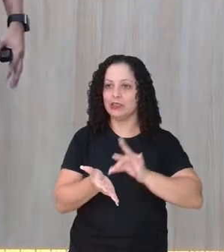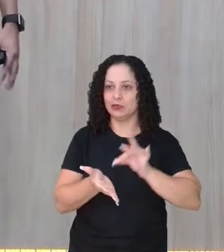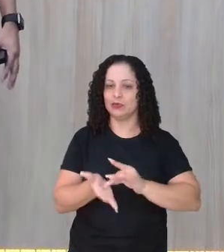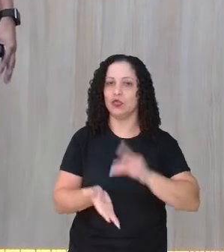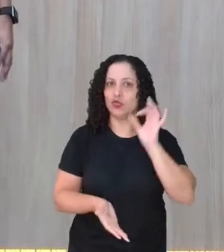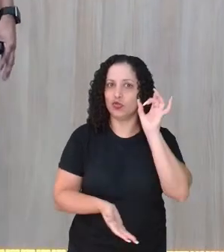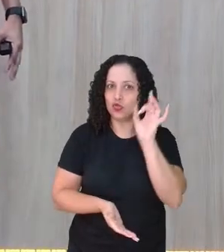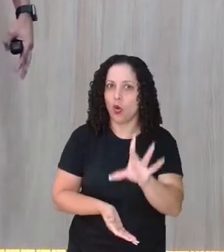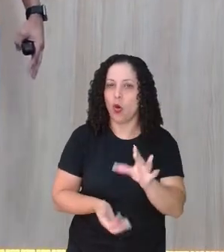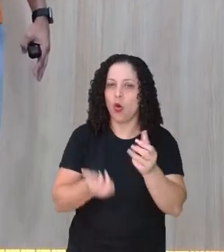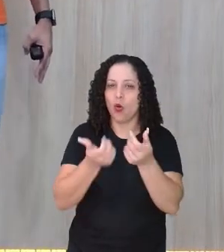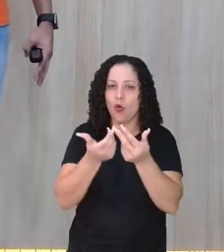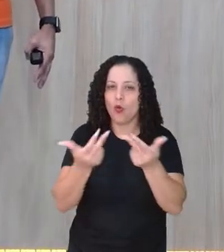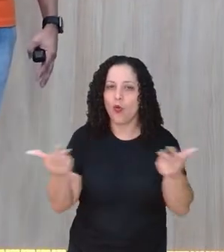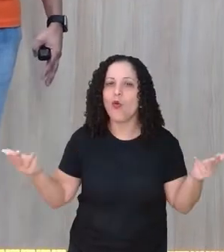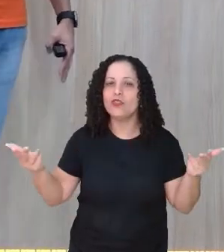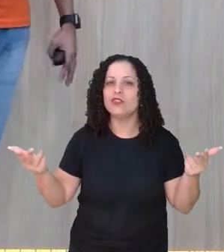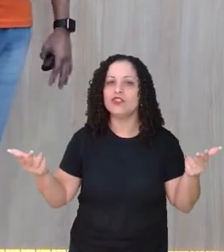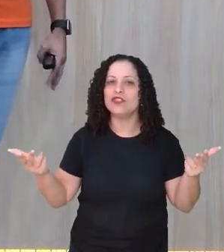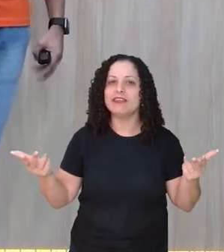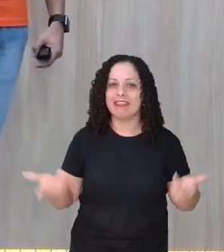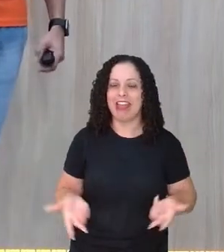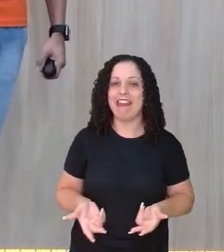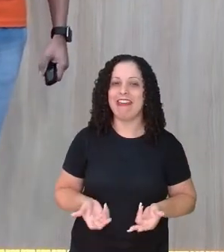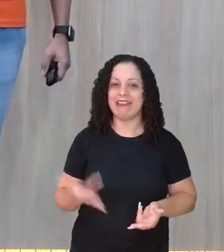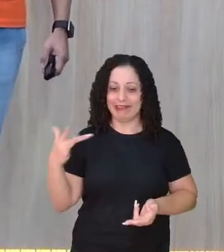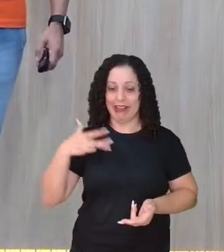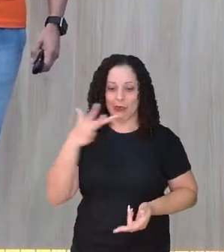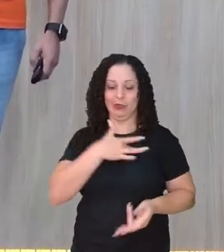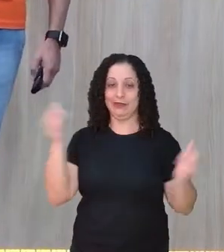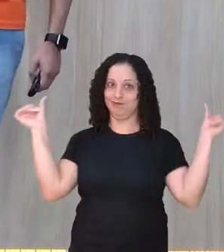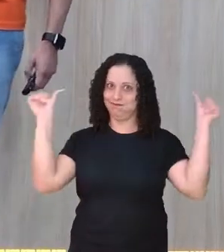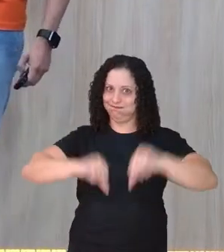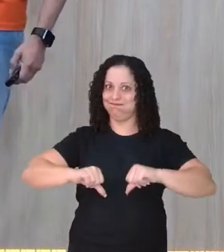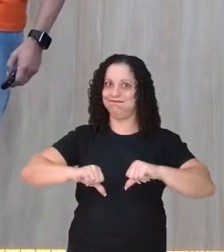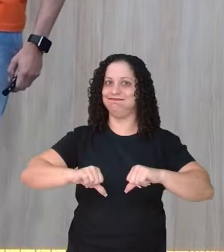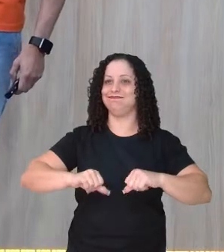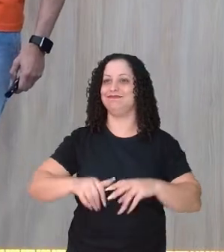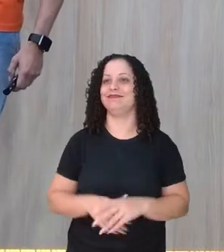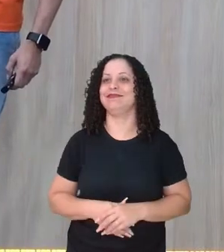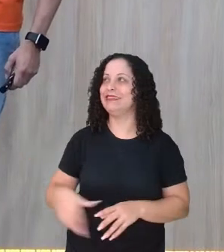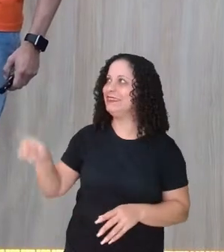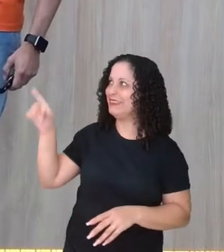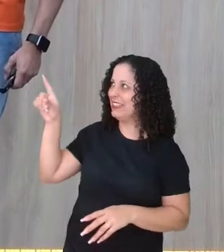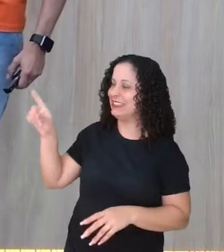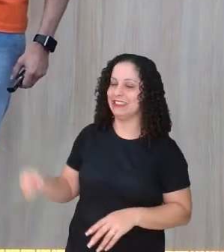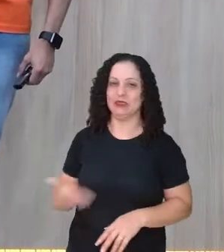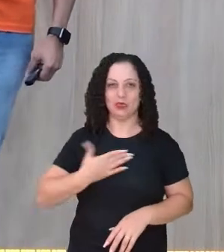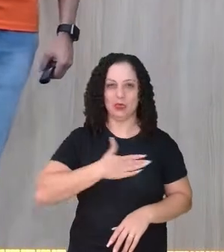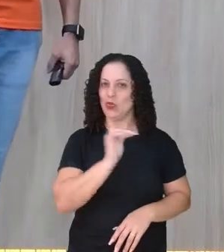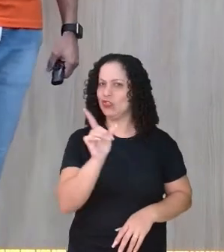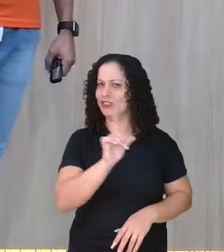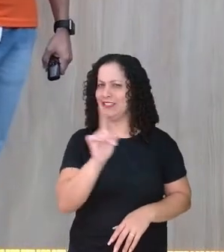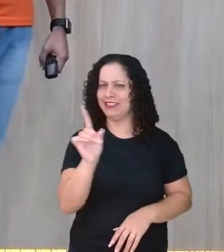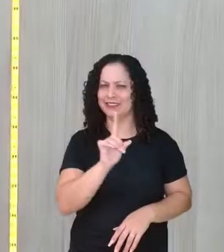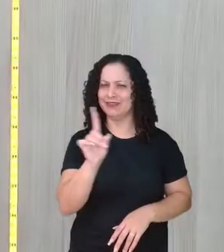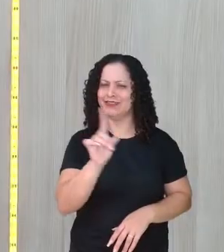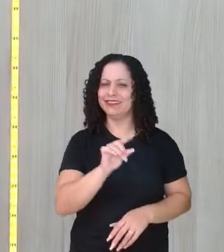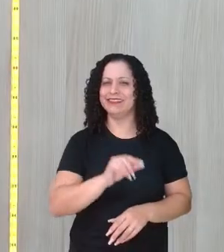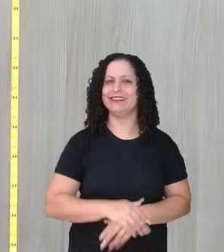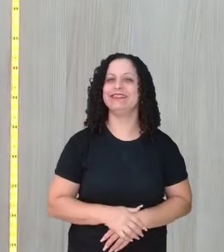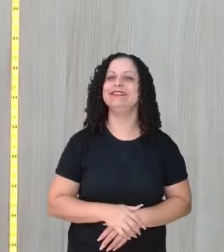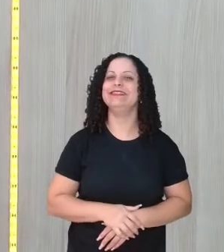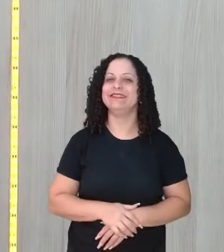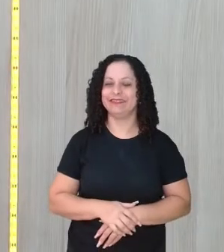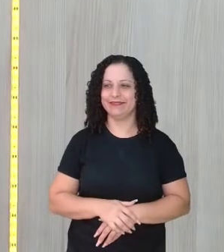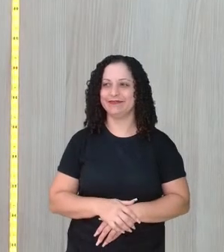item não saudável nesse exemplo, não foi? Foi. Não Eu gostei. estava conversando com o professor